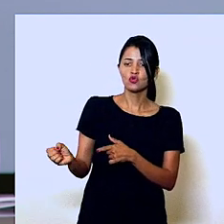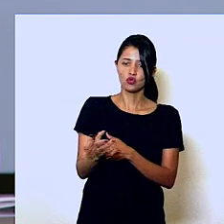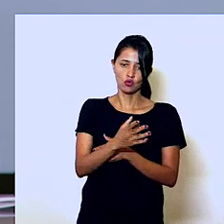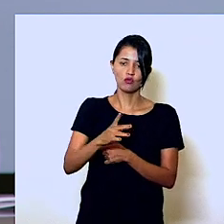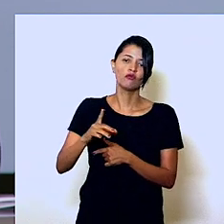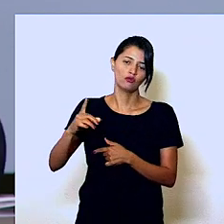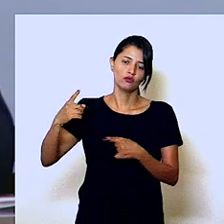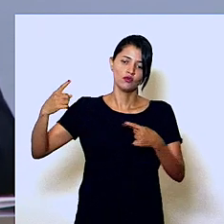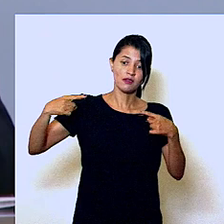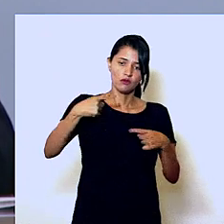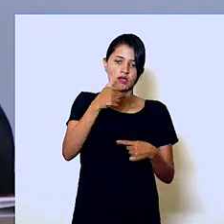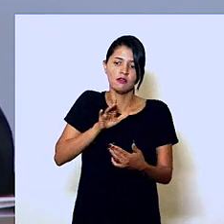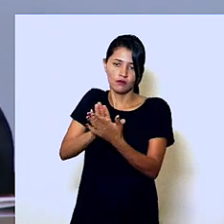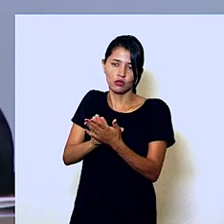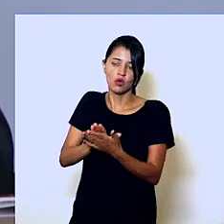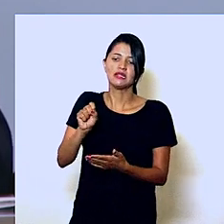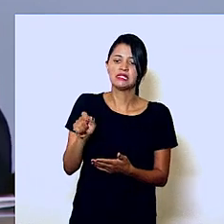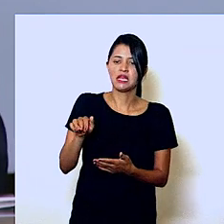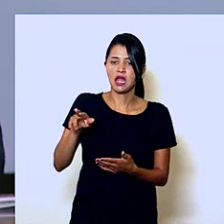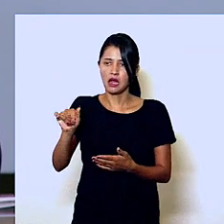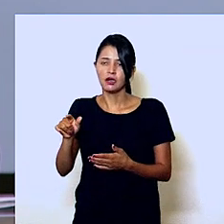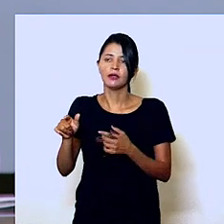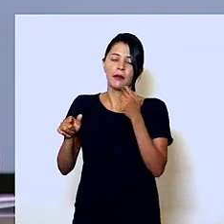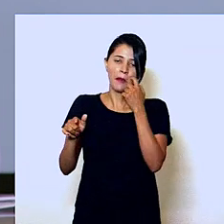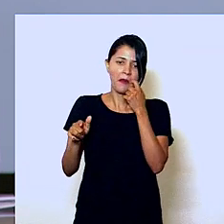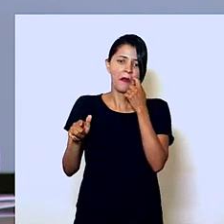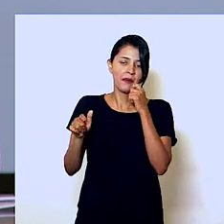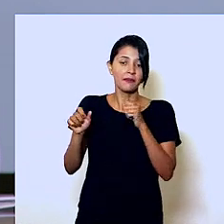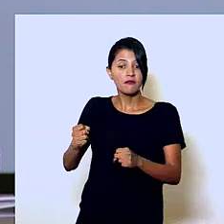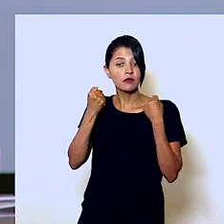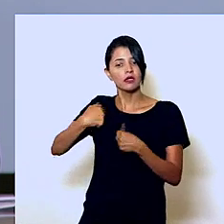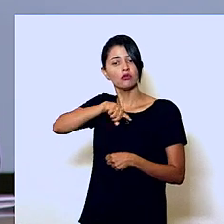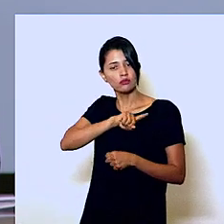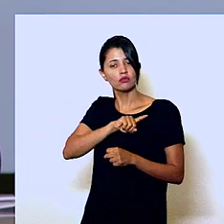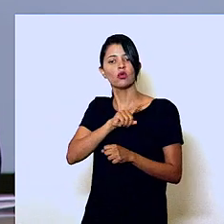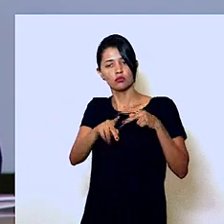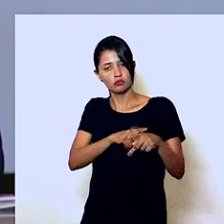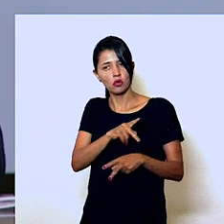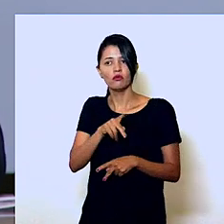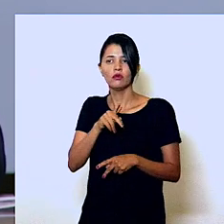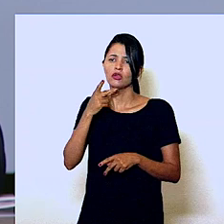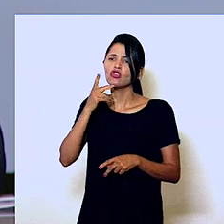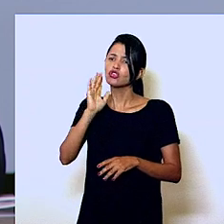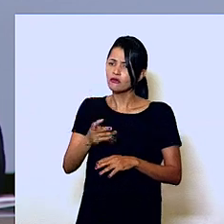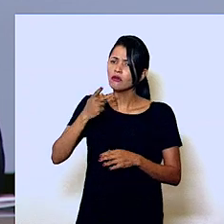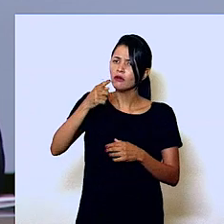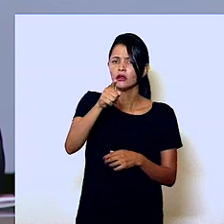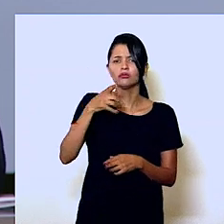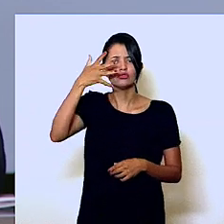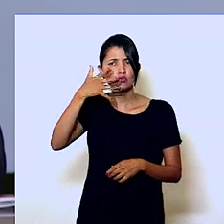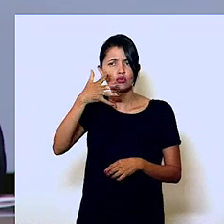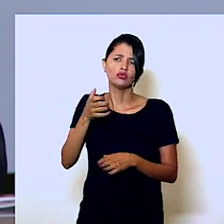diretamente vinculada ao bem-estar de nossos cidadãos e que foi tocado aqui no discurso do secretário-geral Simas Magalhães, a